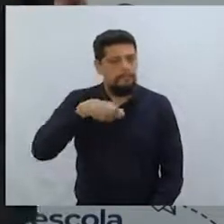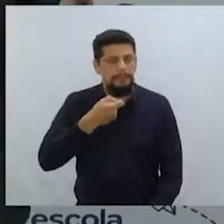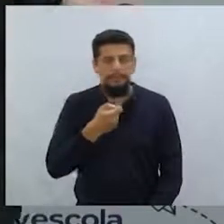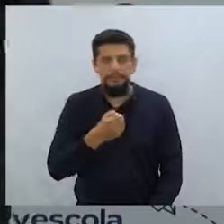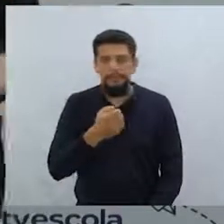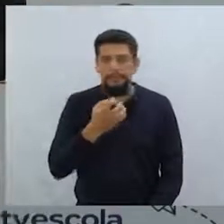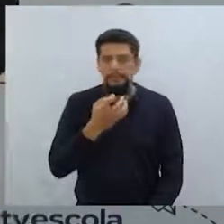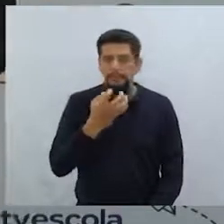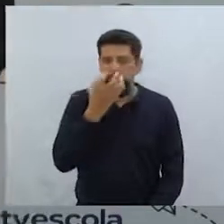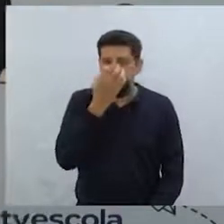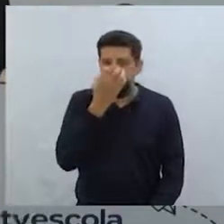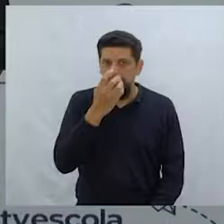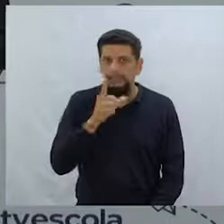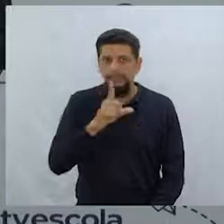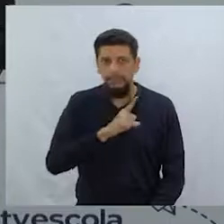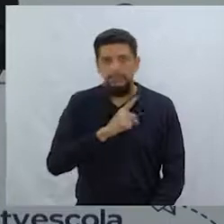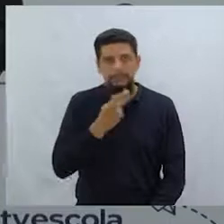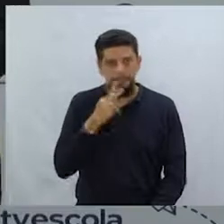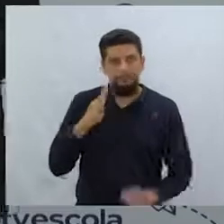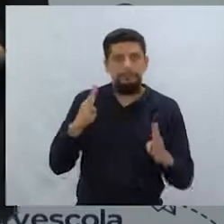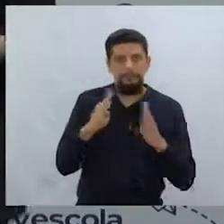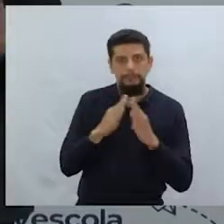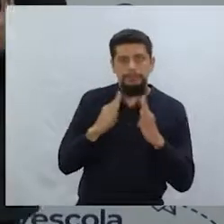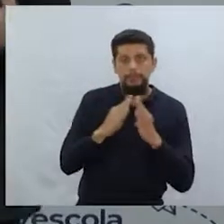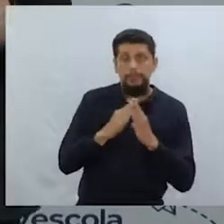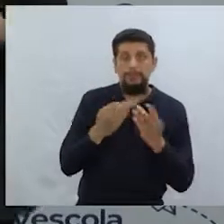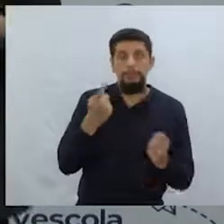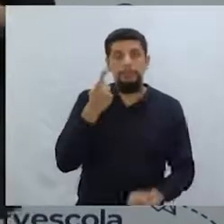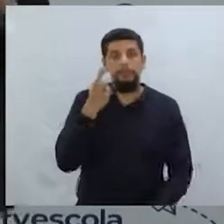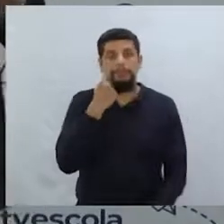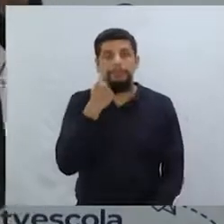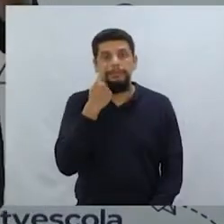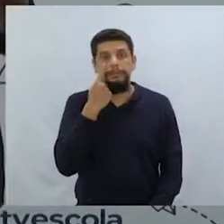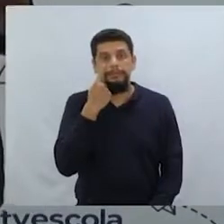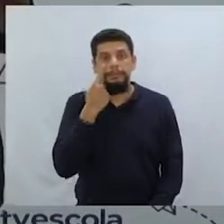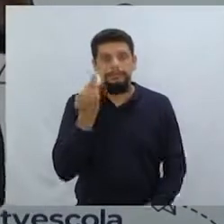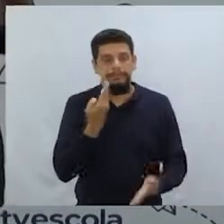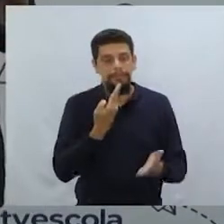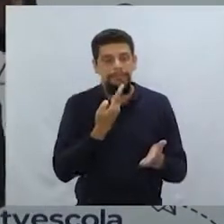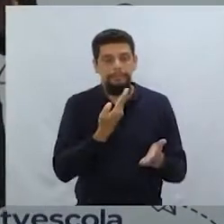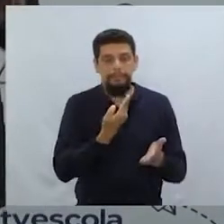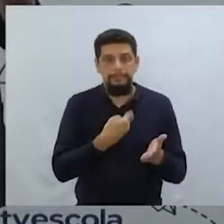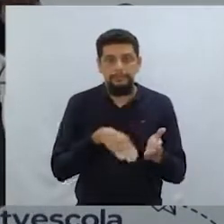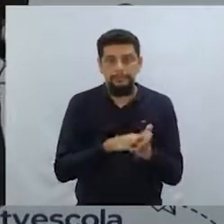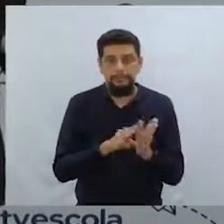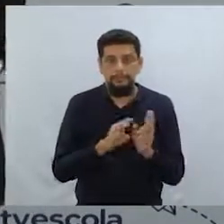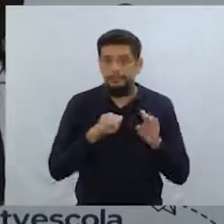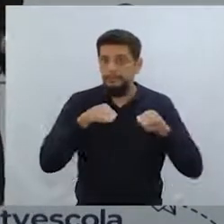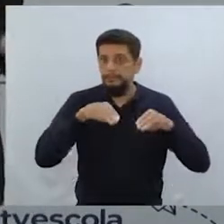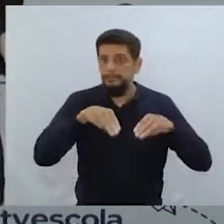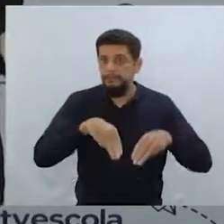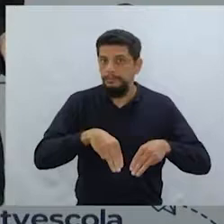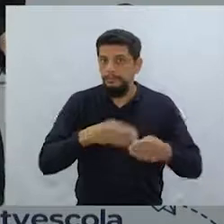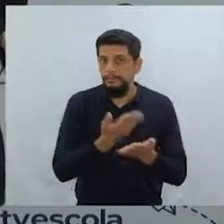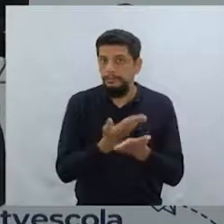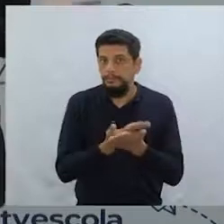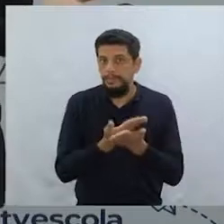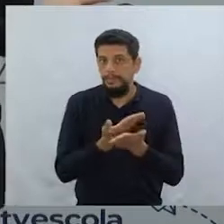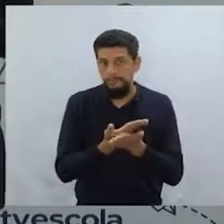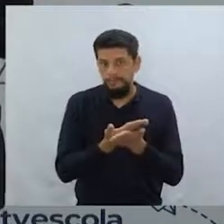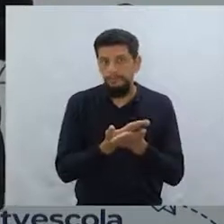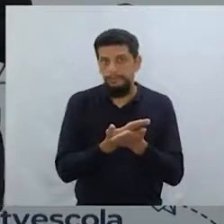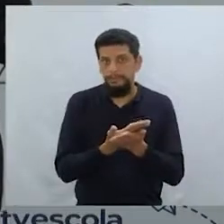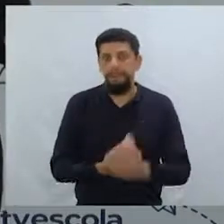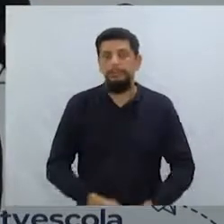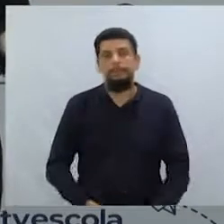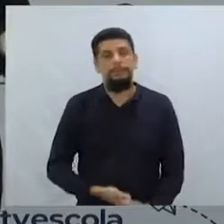aí no animalzinho que você tem em casa. Olha, e aí, para terminar, a gente fez essa hora de brincar. Mas